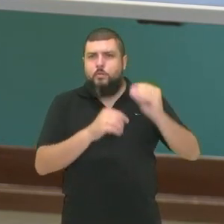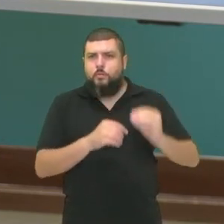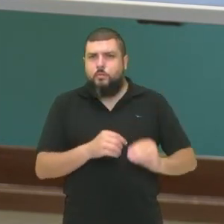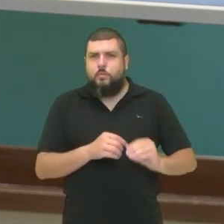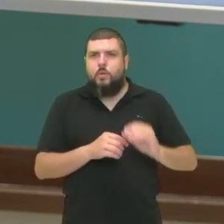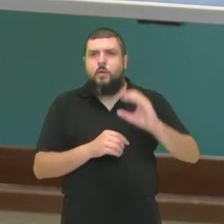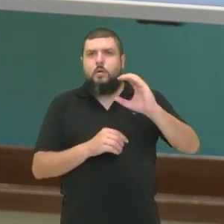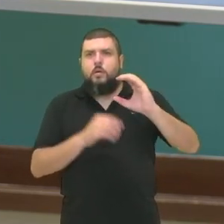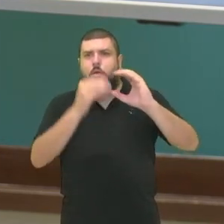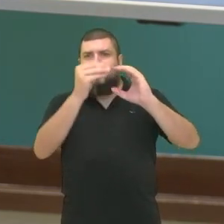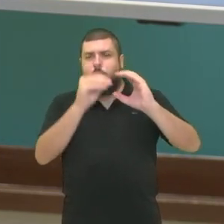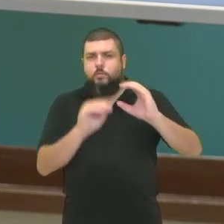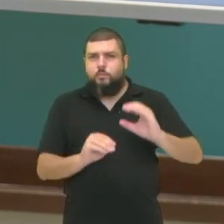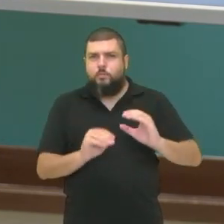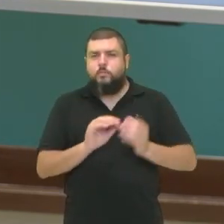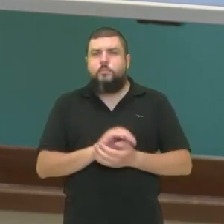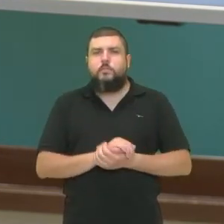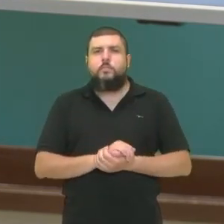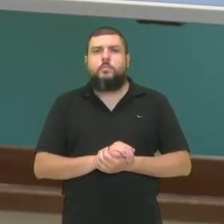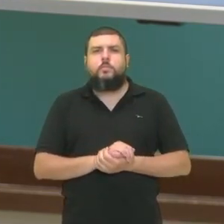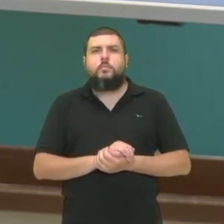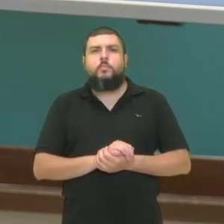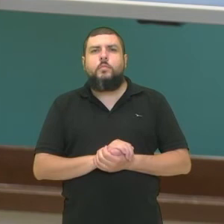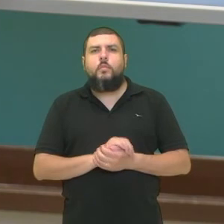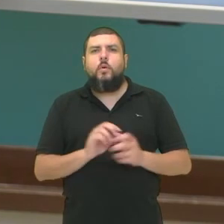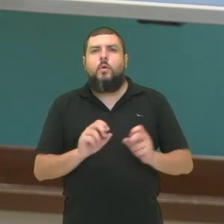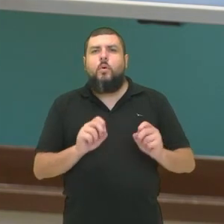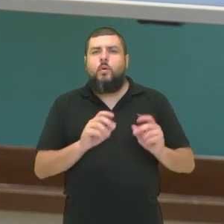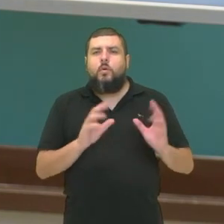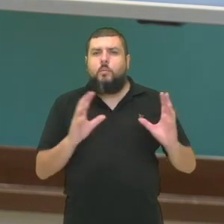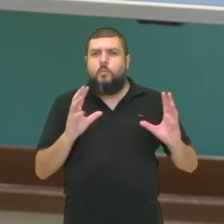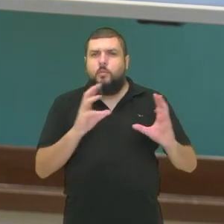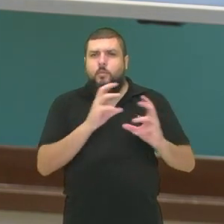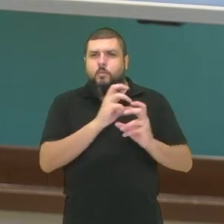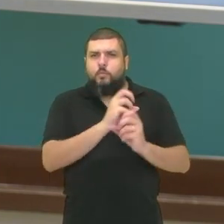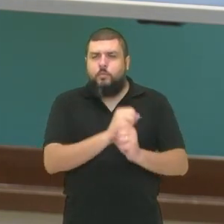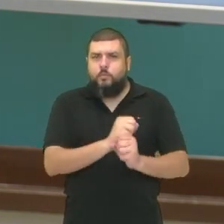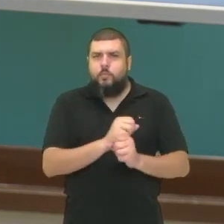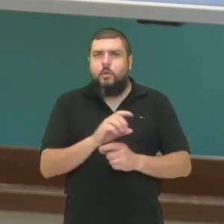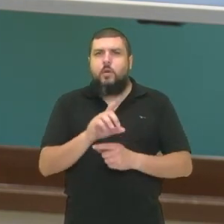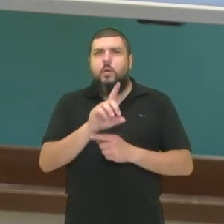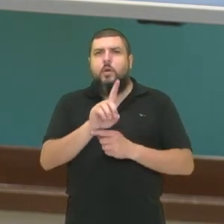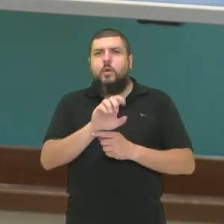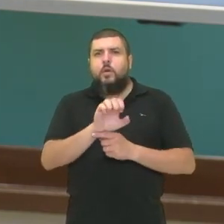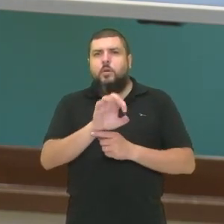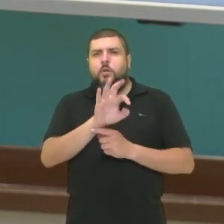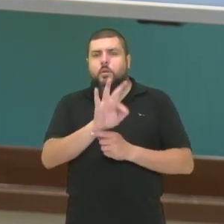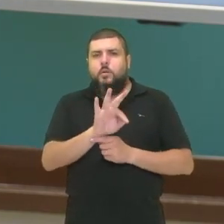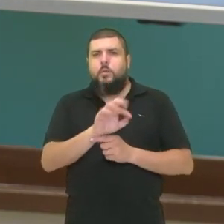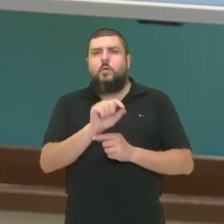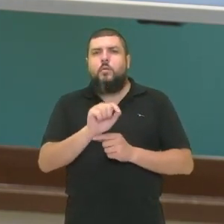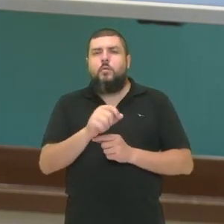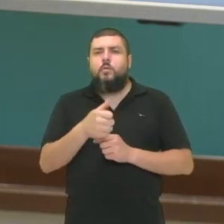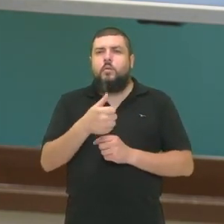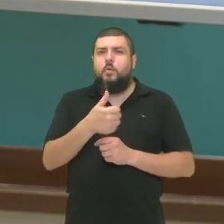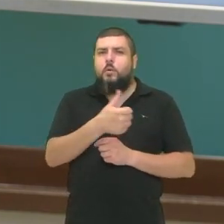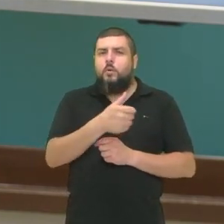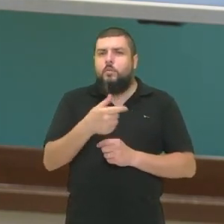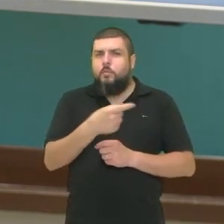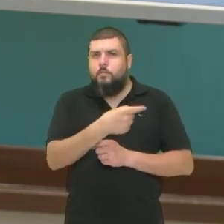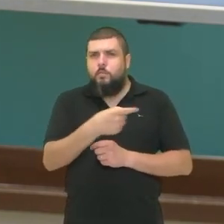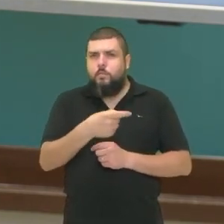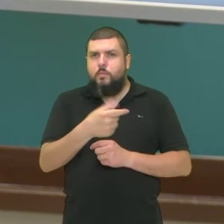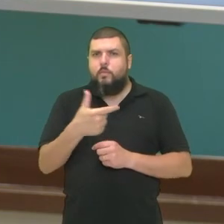C. Resolvemos o determinante aqui, encontramos que o determinante deu menos 22, aplicando